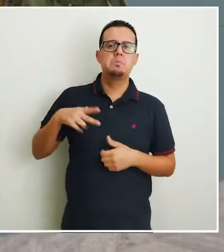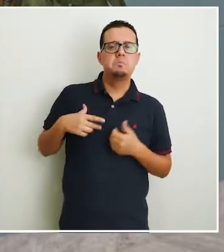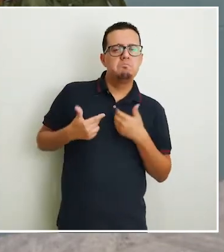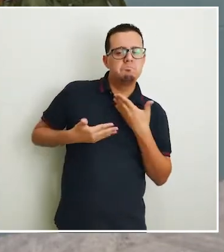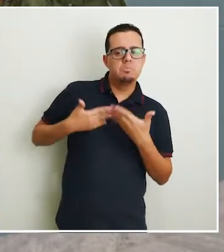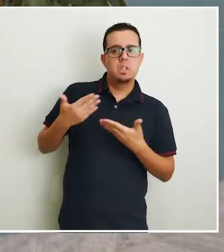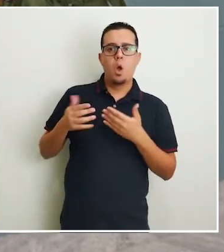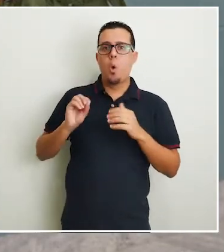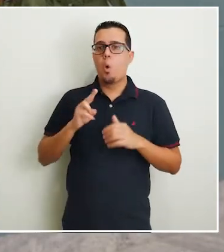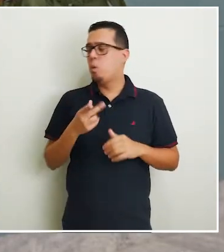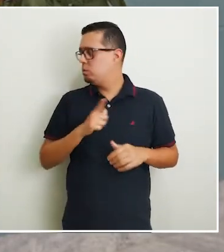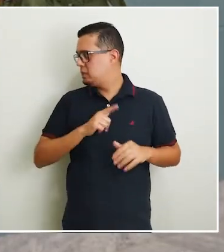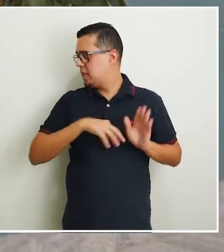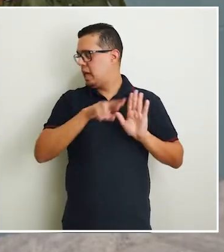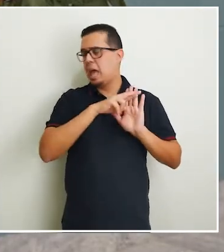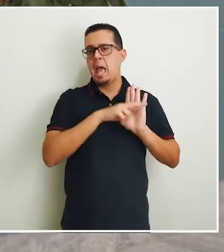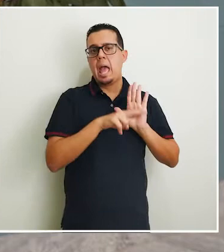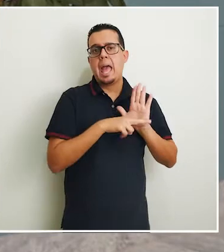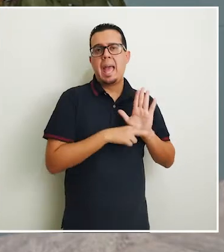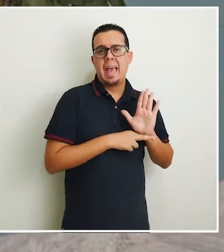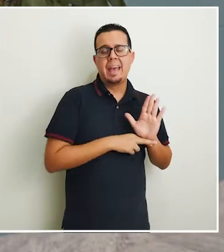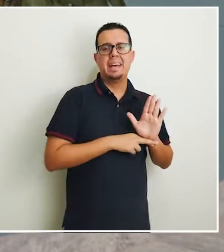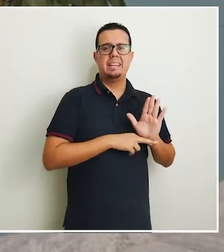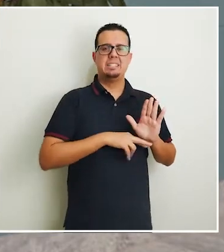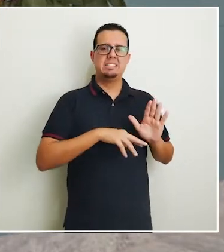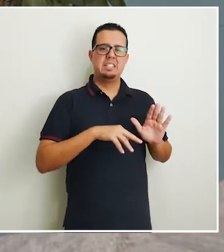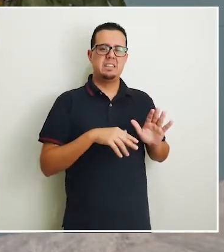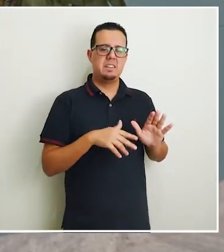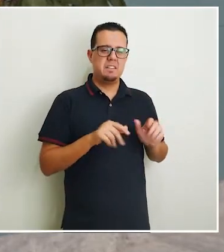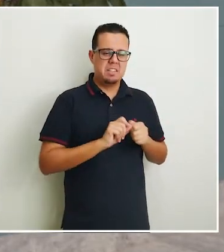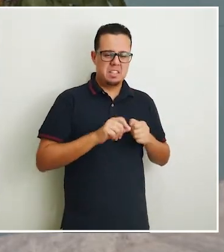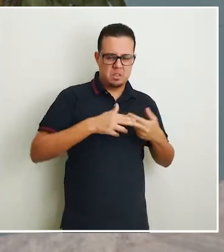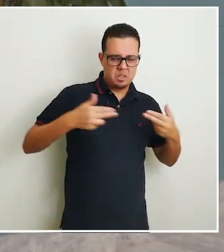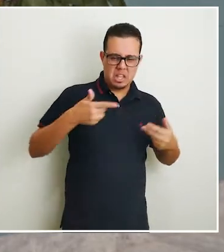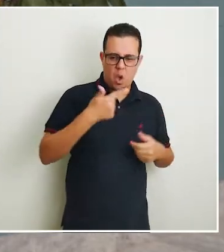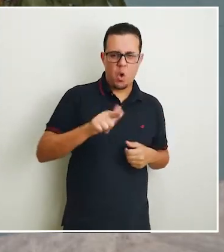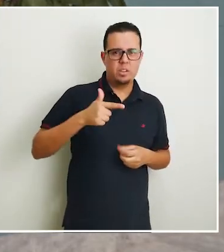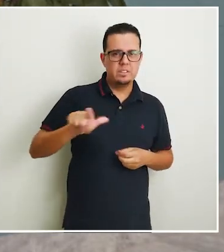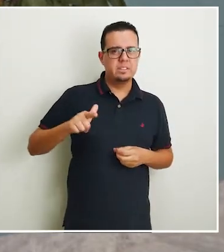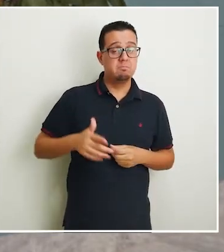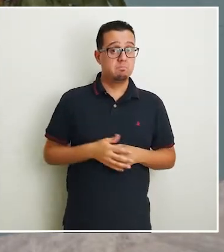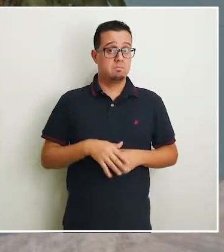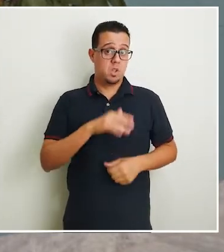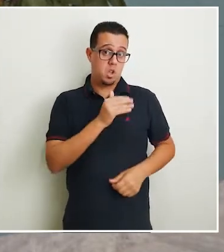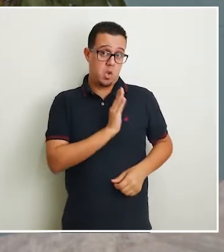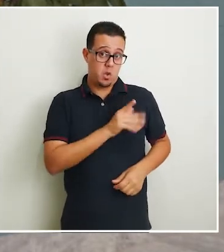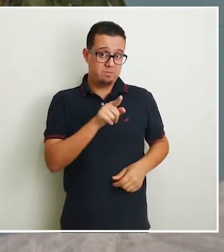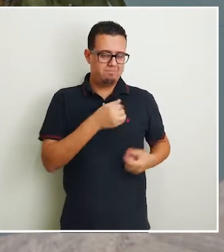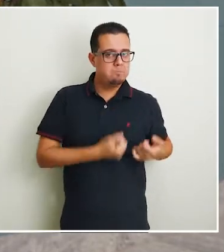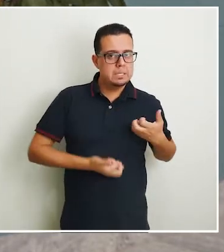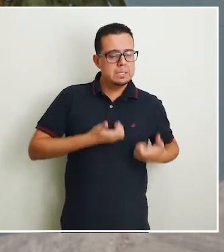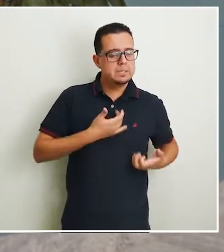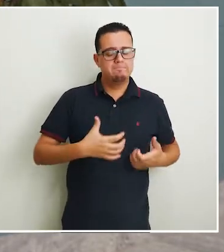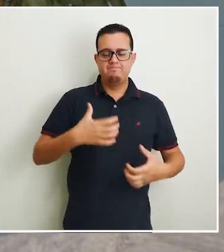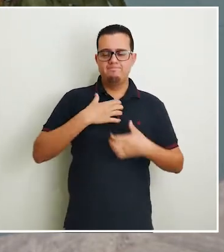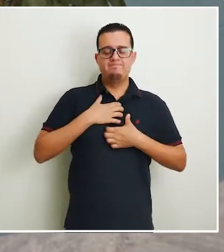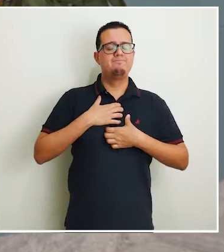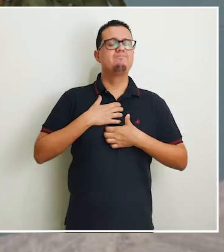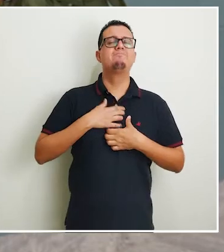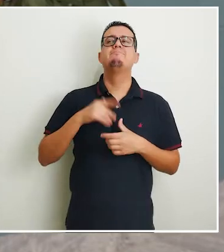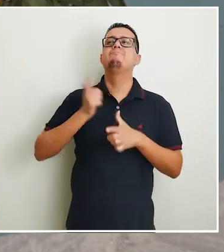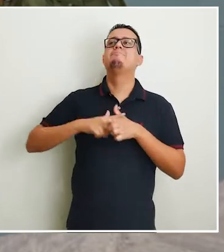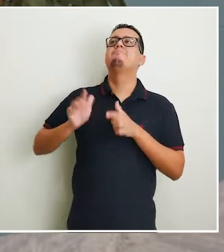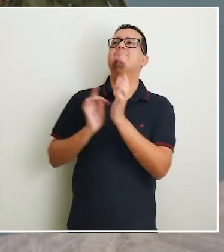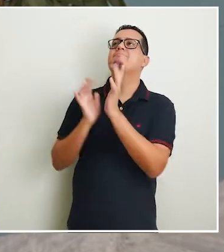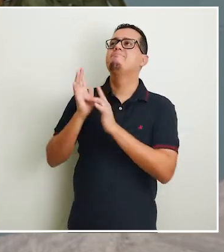pautado por regras, repetições vazias? O seu coração ele é quente, ele queima, ele se inflama em relação ao